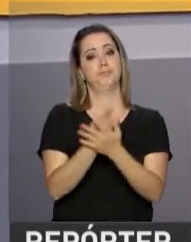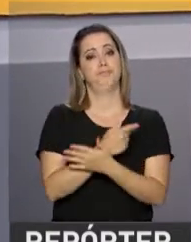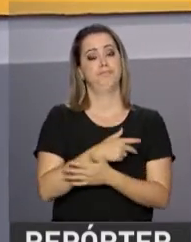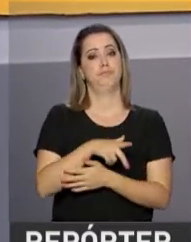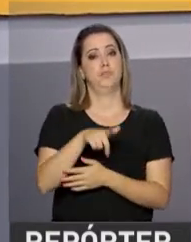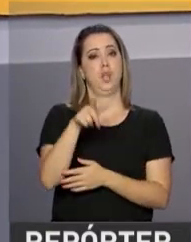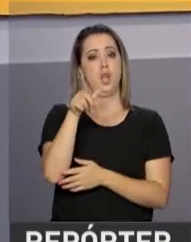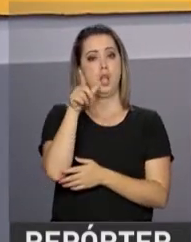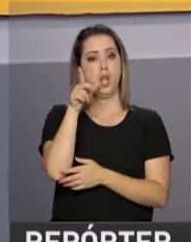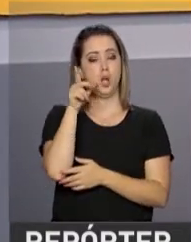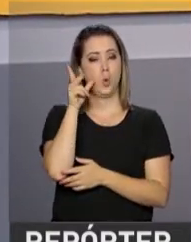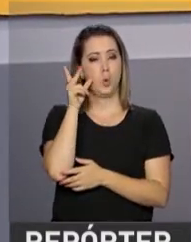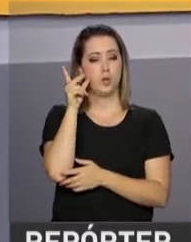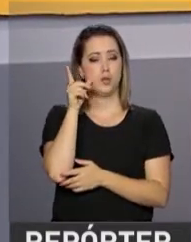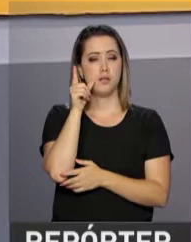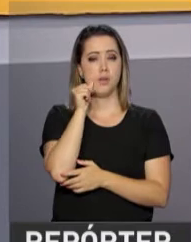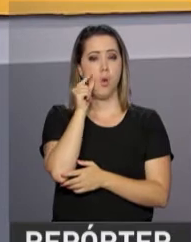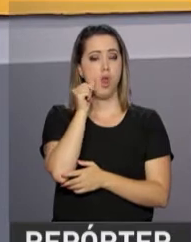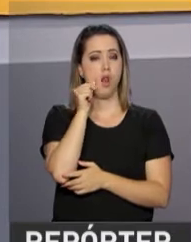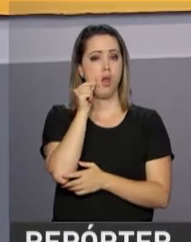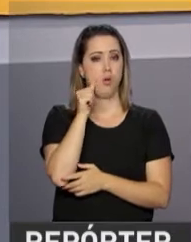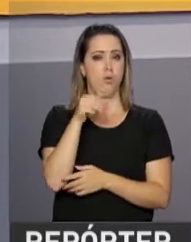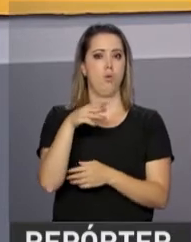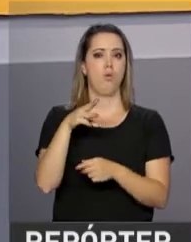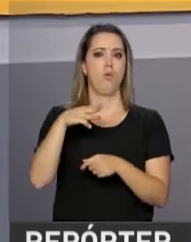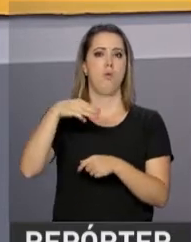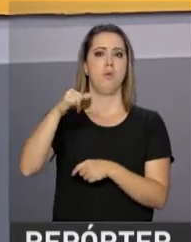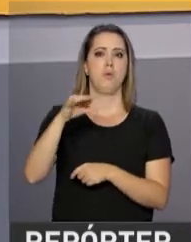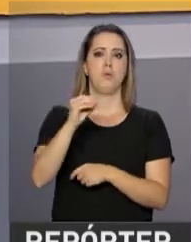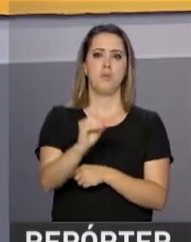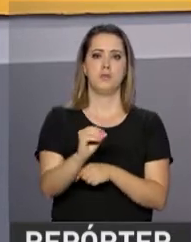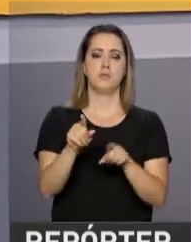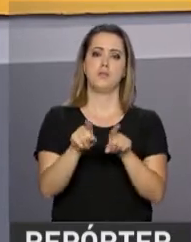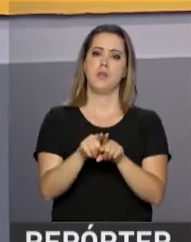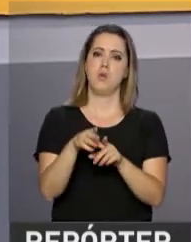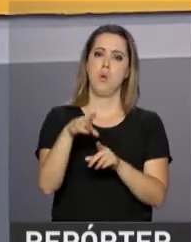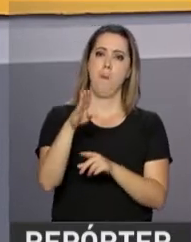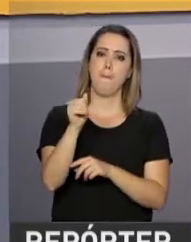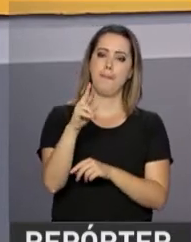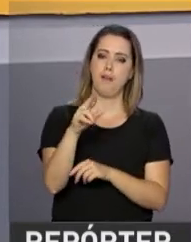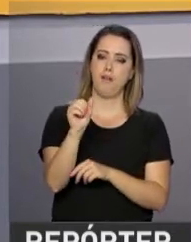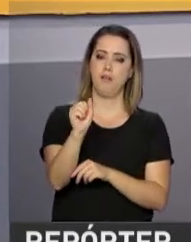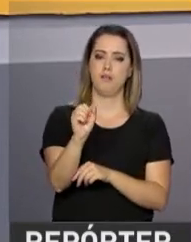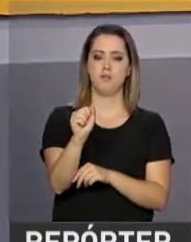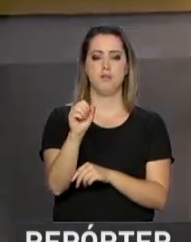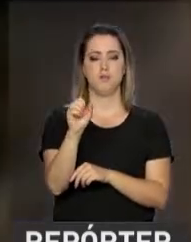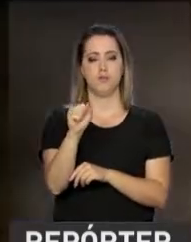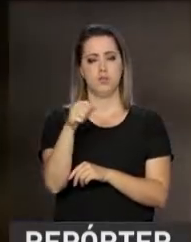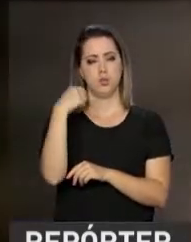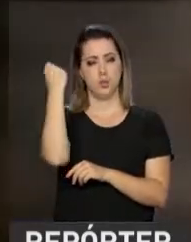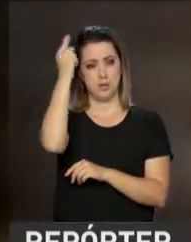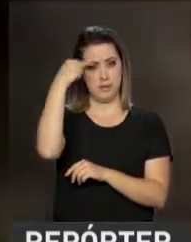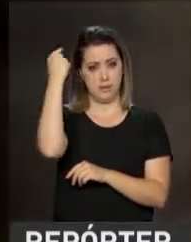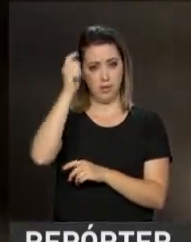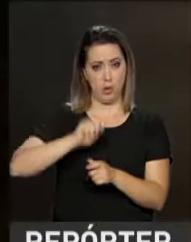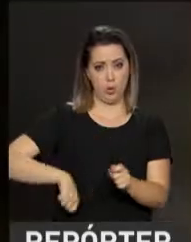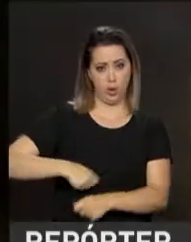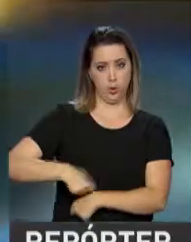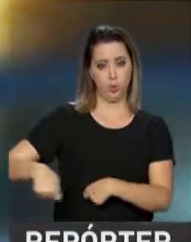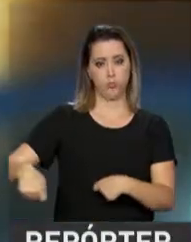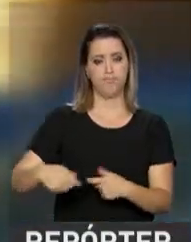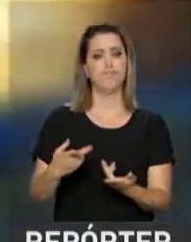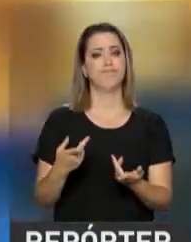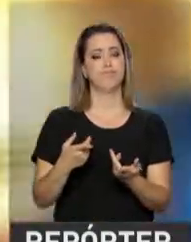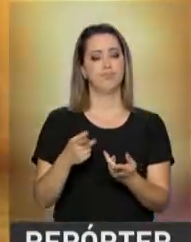alagoas neste ano cidades como maceió barra de santo antônio vão ser beneficiadas as